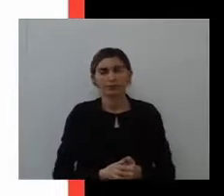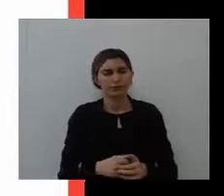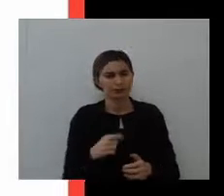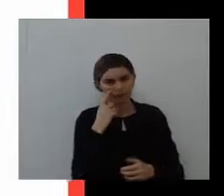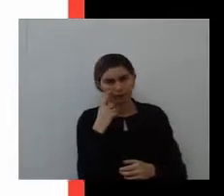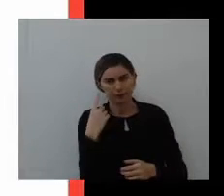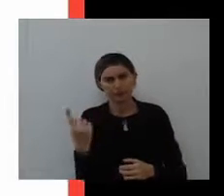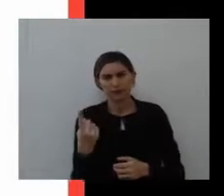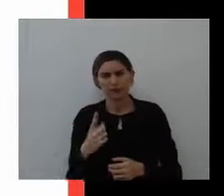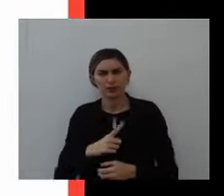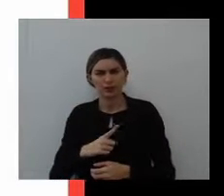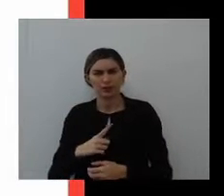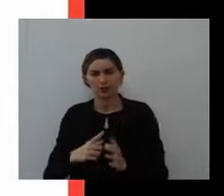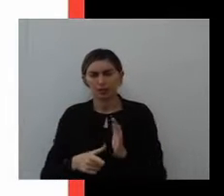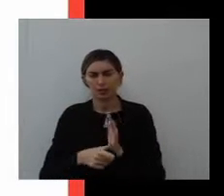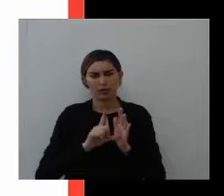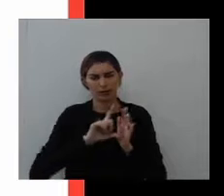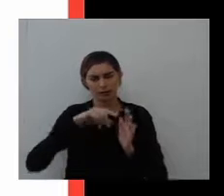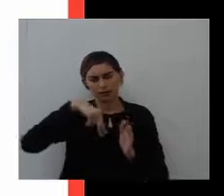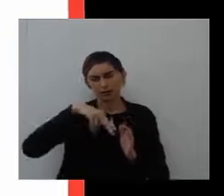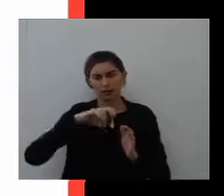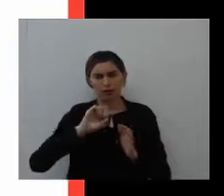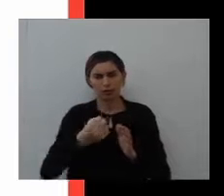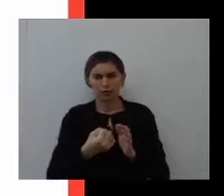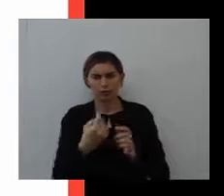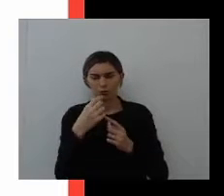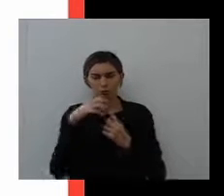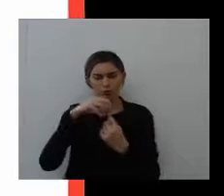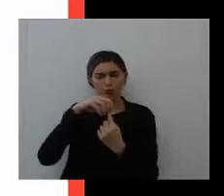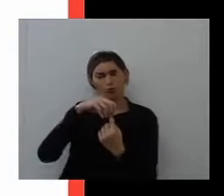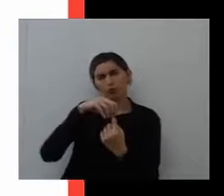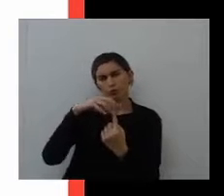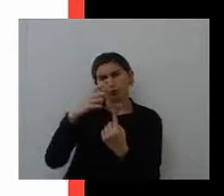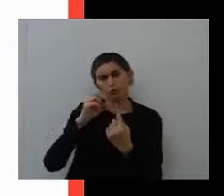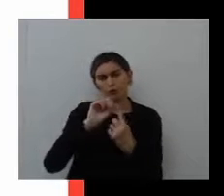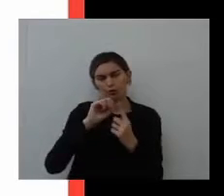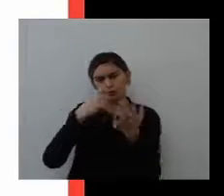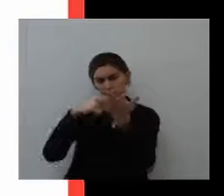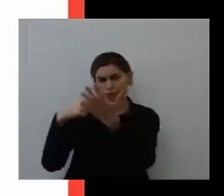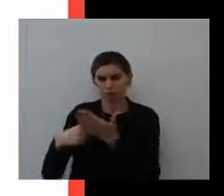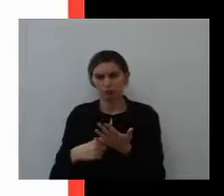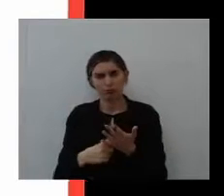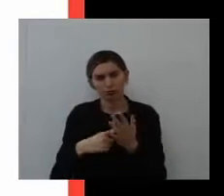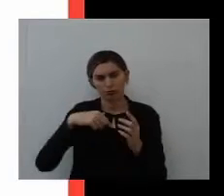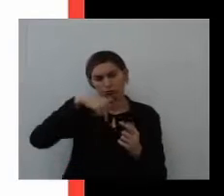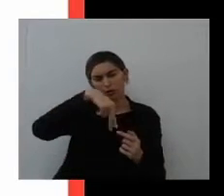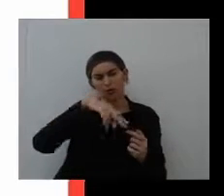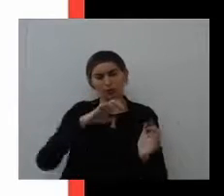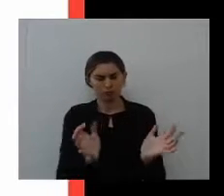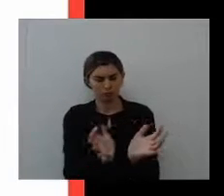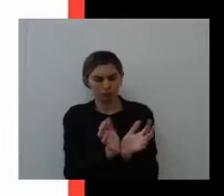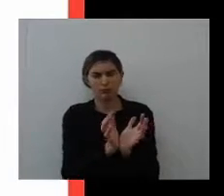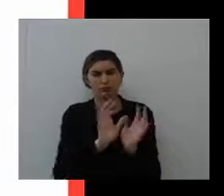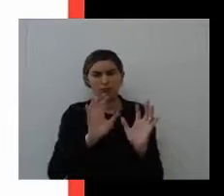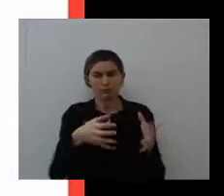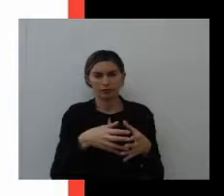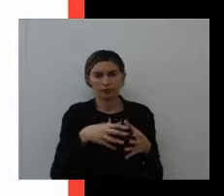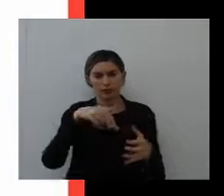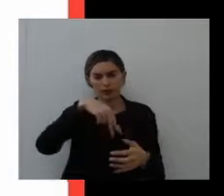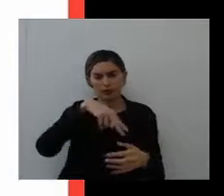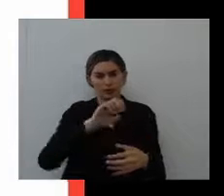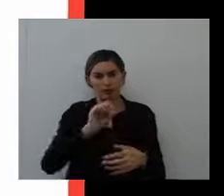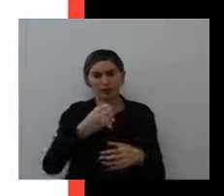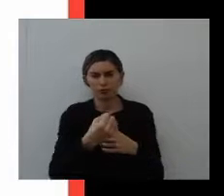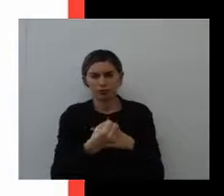Gente, você tem aí, ó, antes do genus era o indivíduo se associa, formando o genus. Os